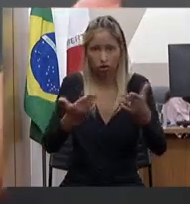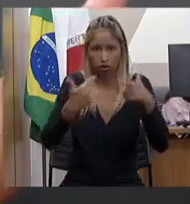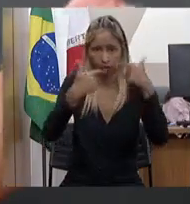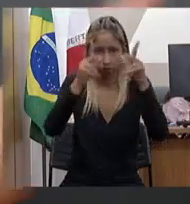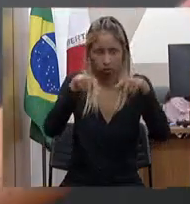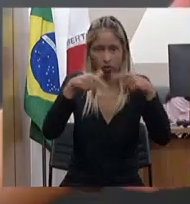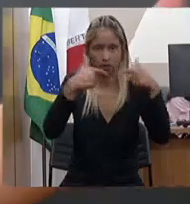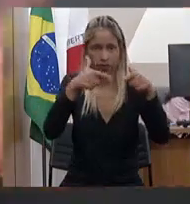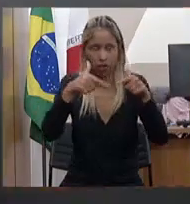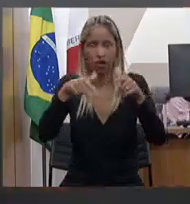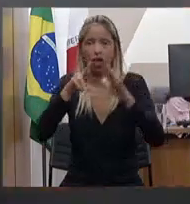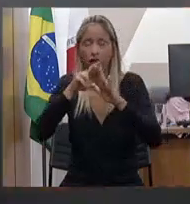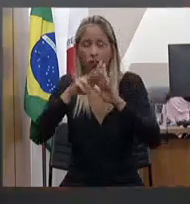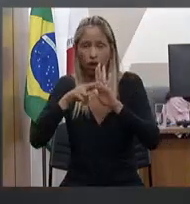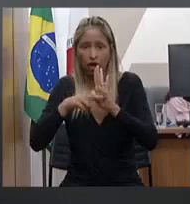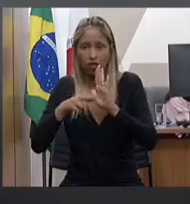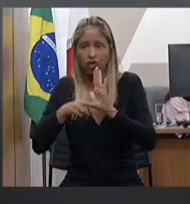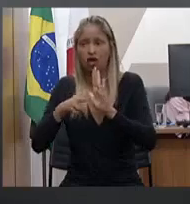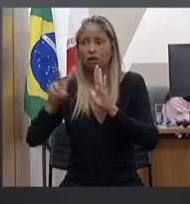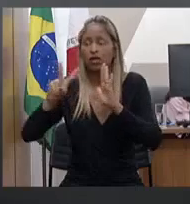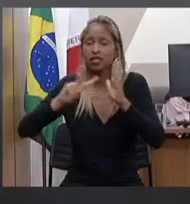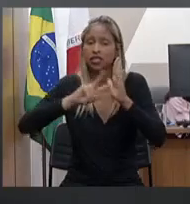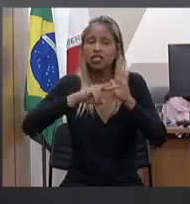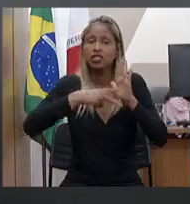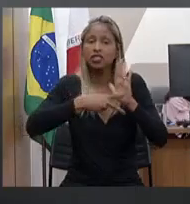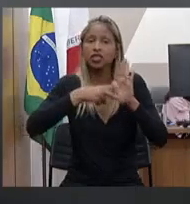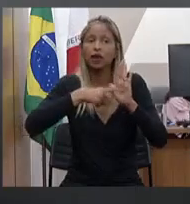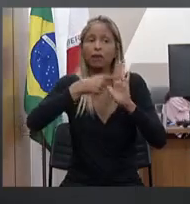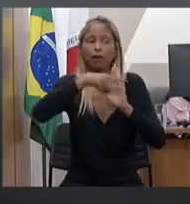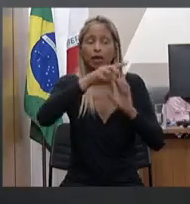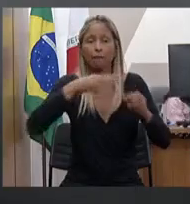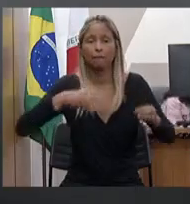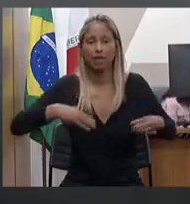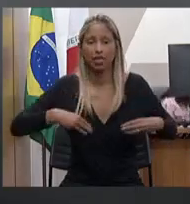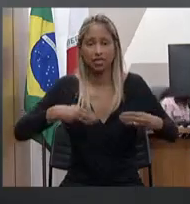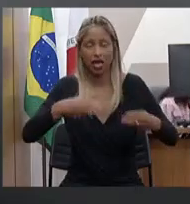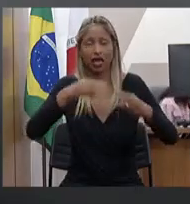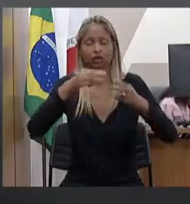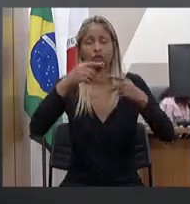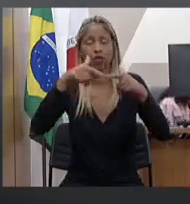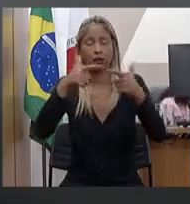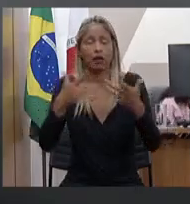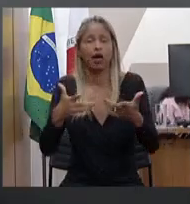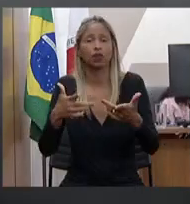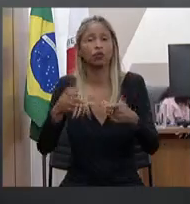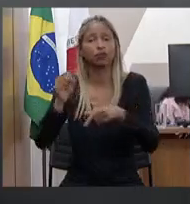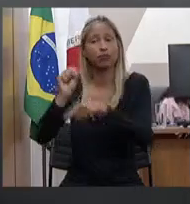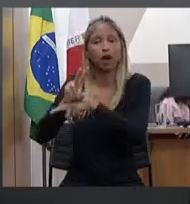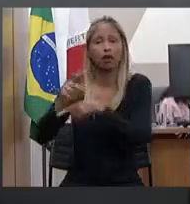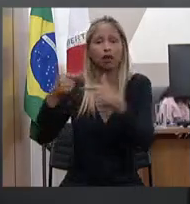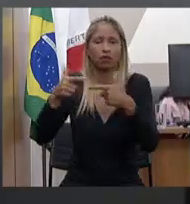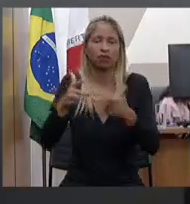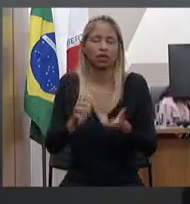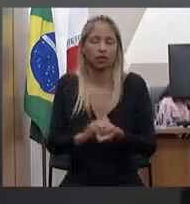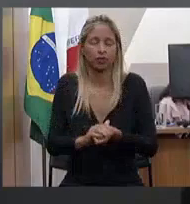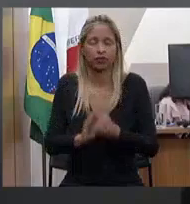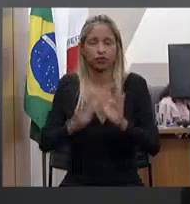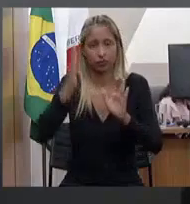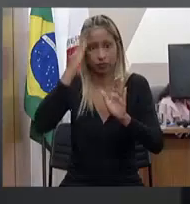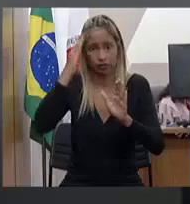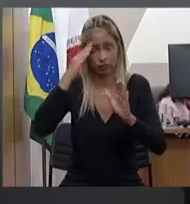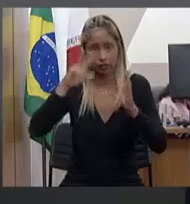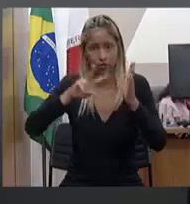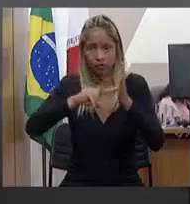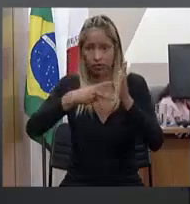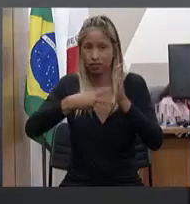tem que regularizar assim para passando pelo sindicato para mandar para o ministério do trabalho emprego então a gente sabe que o sindicato não pode